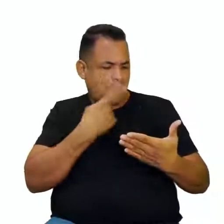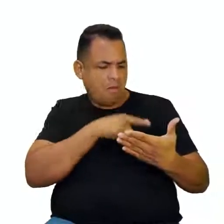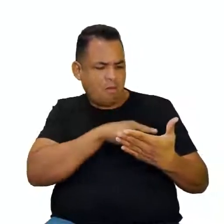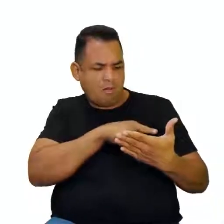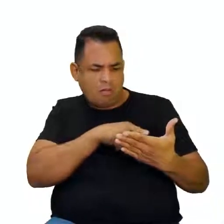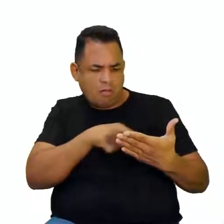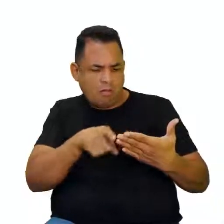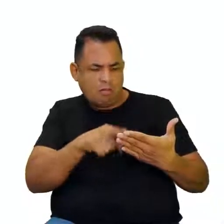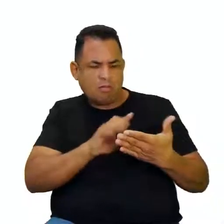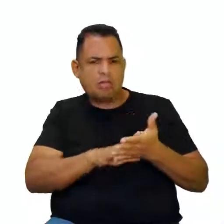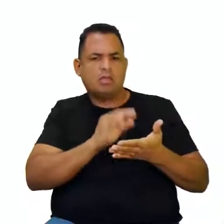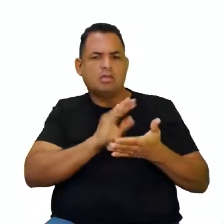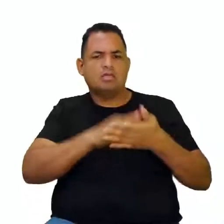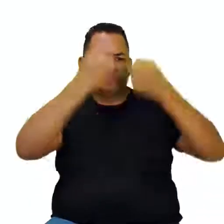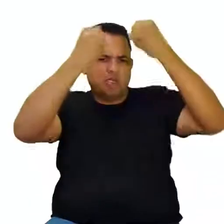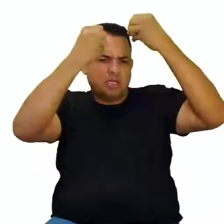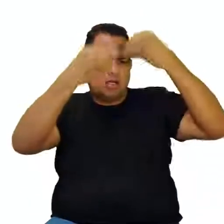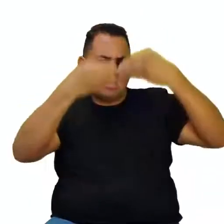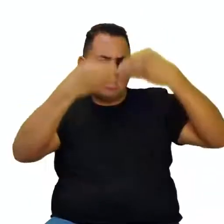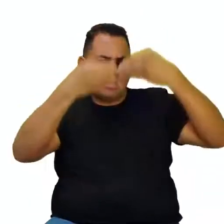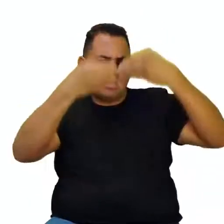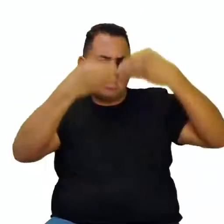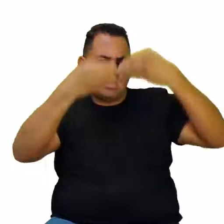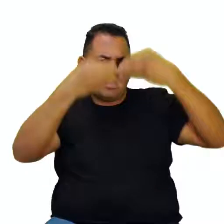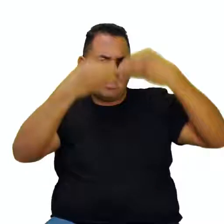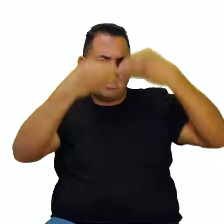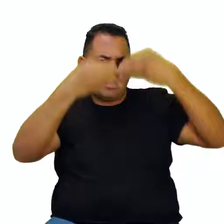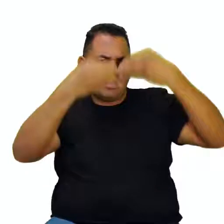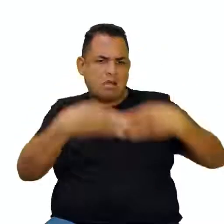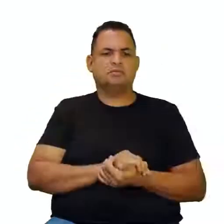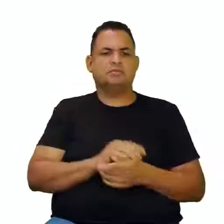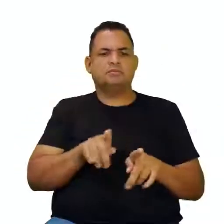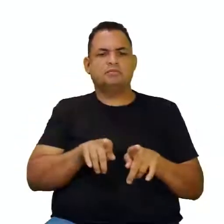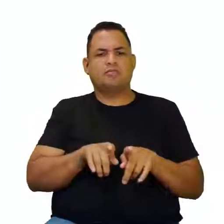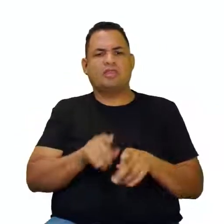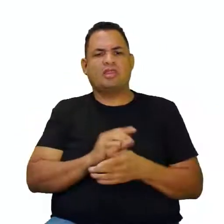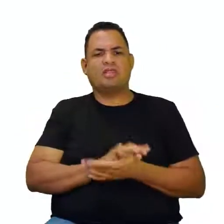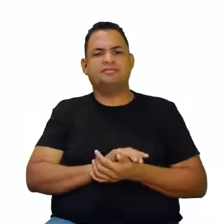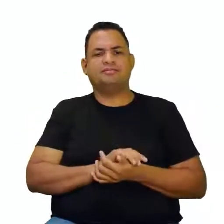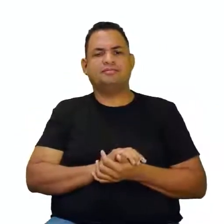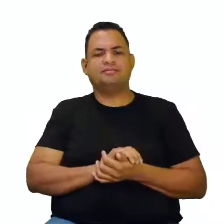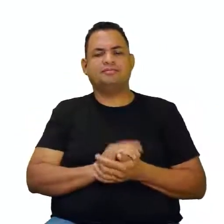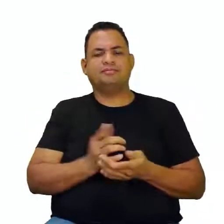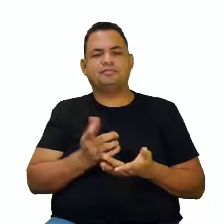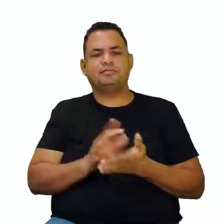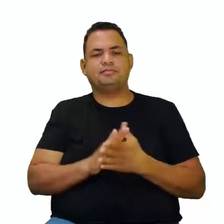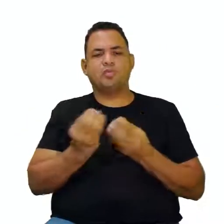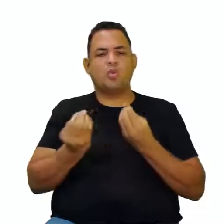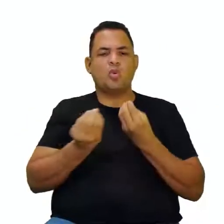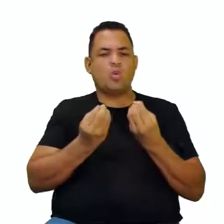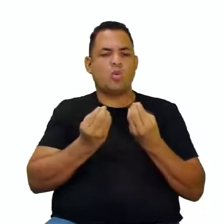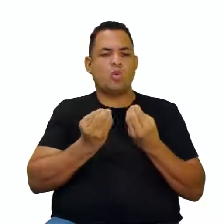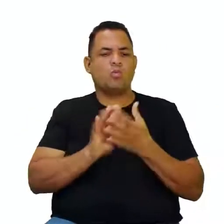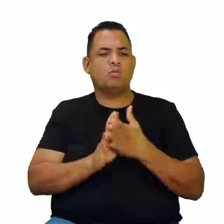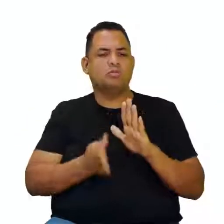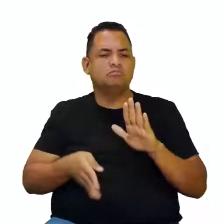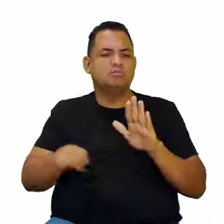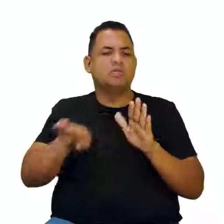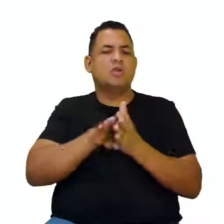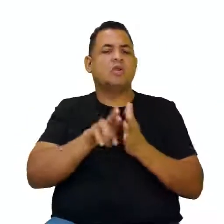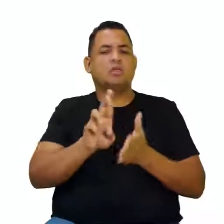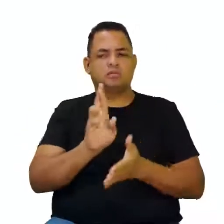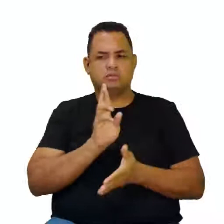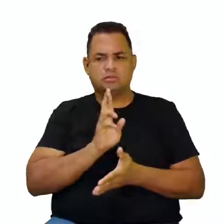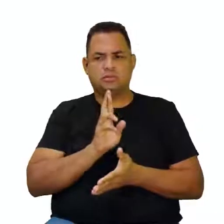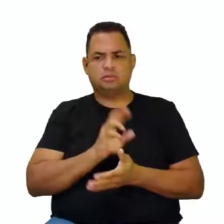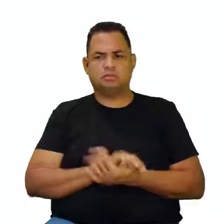os comentários, né? Uma boa resolução, ela traz, além da resposta, os comentários de como chegar a essa